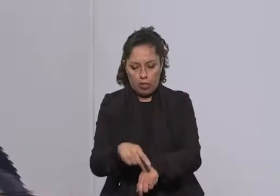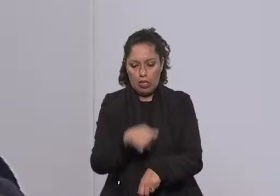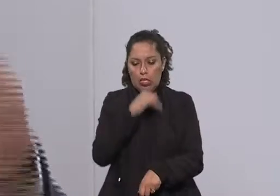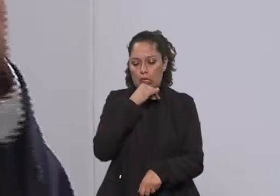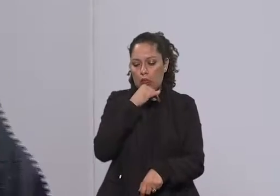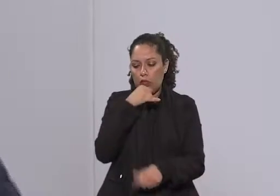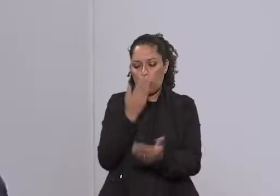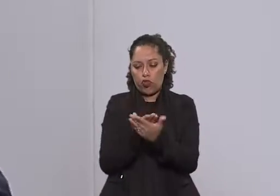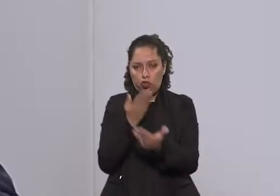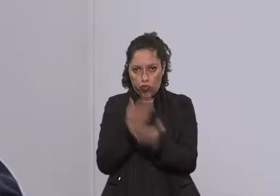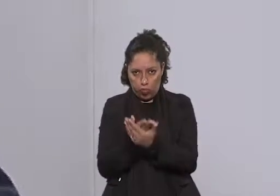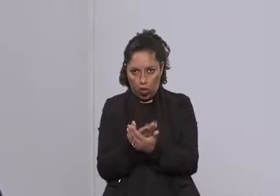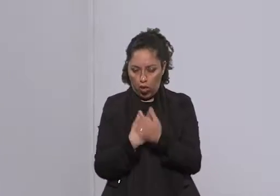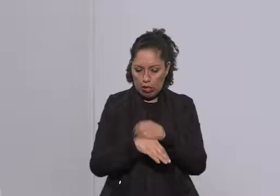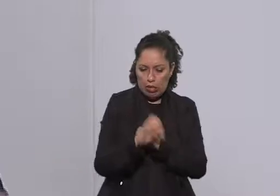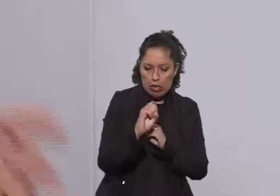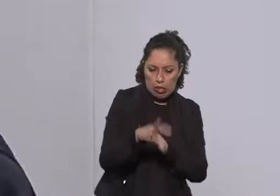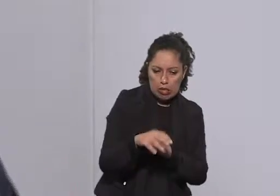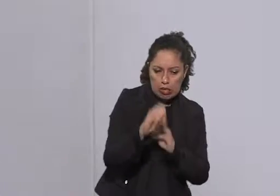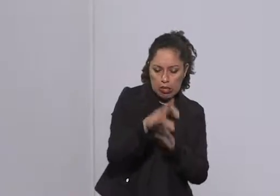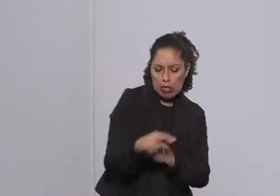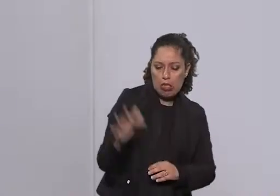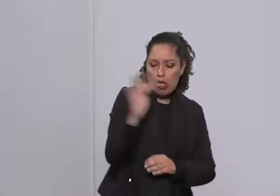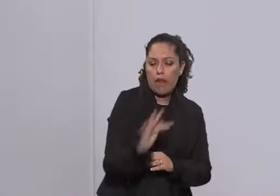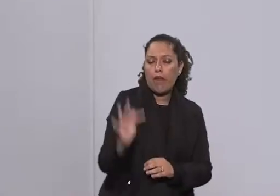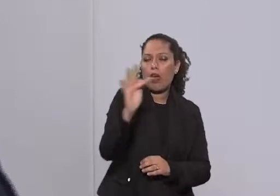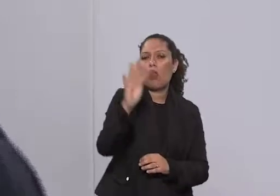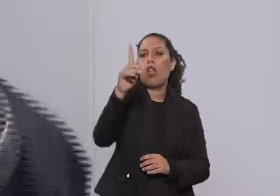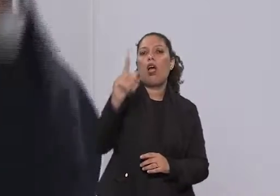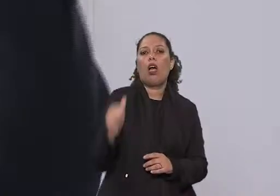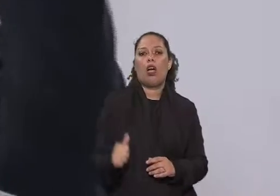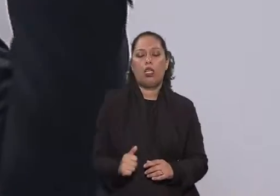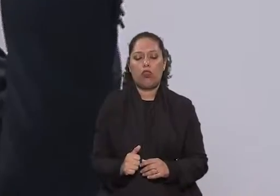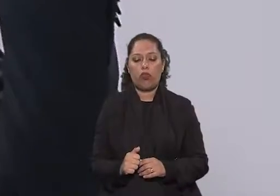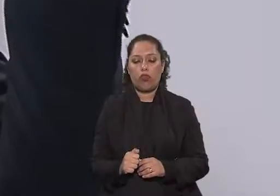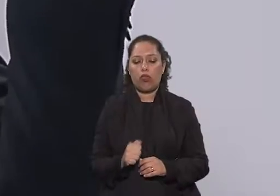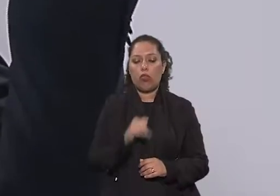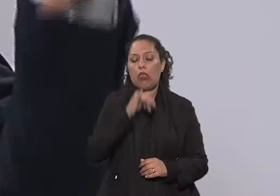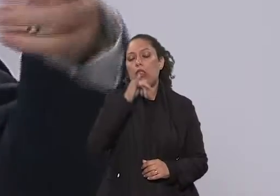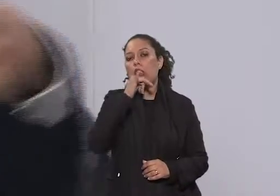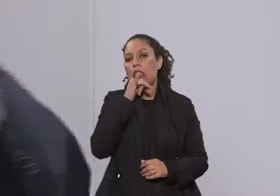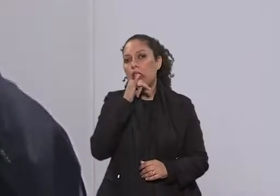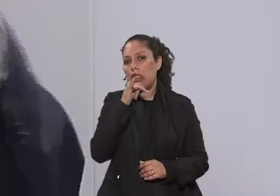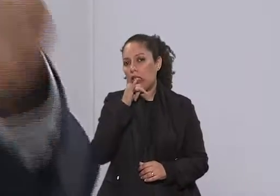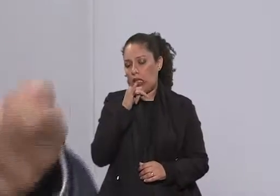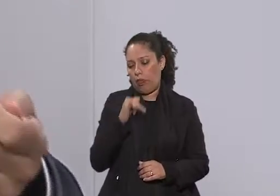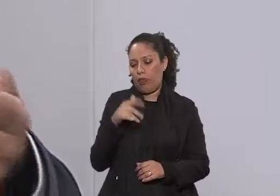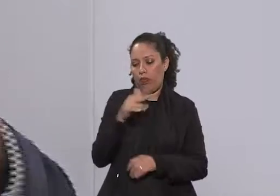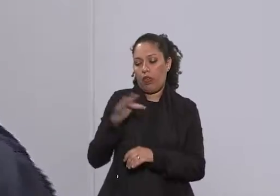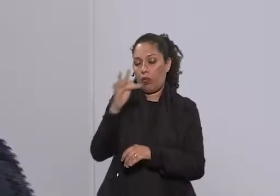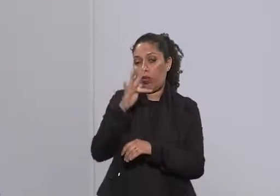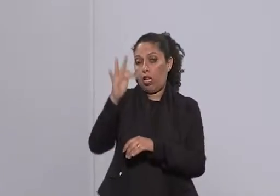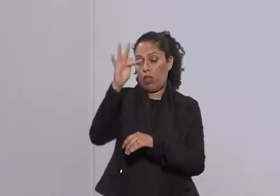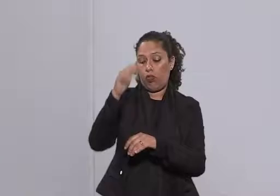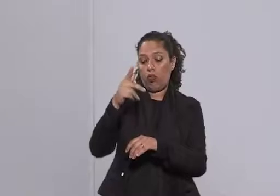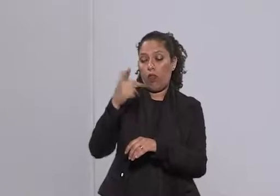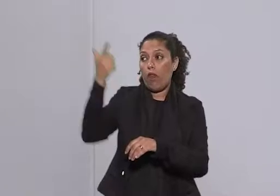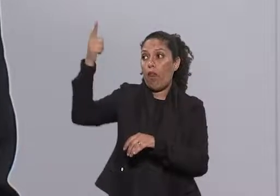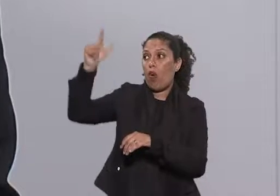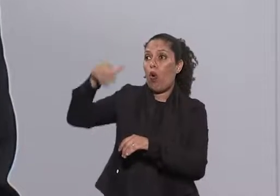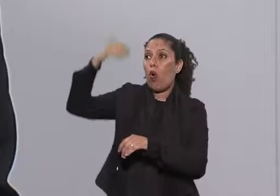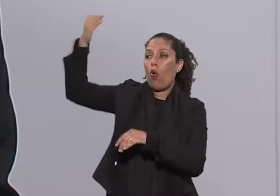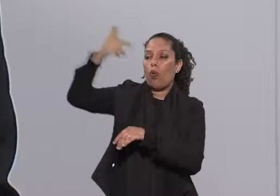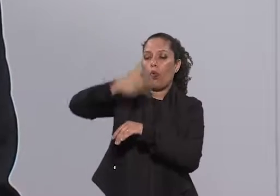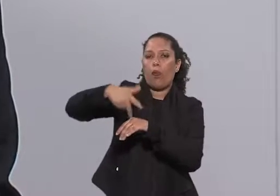na escola quando está na sua formação até na universidade quando você chega lá universidades estrangeiros por exemplo dão muitas bolsas para quem é atleta